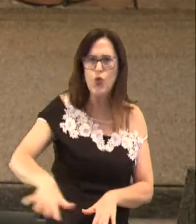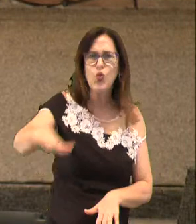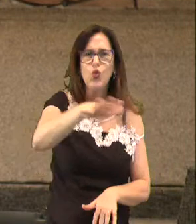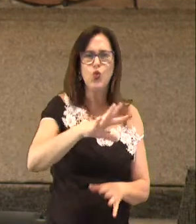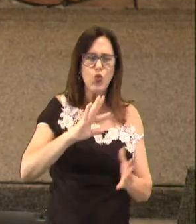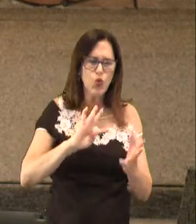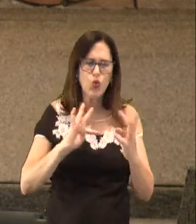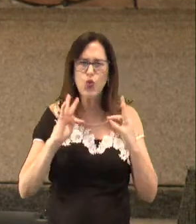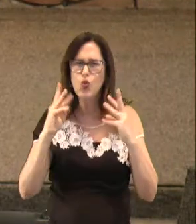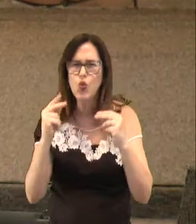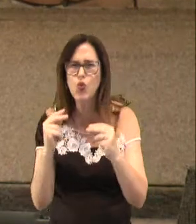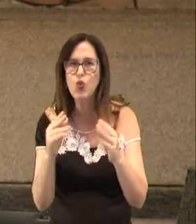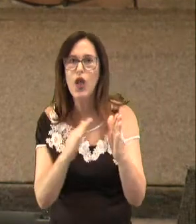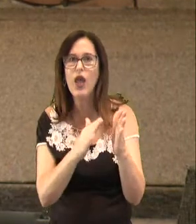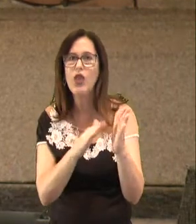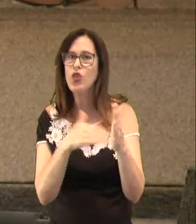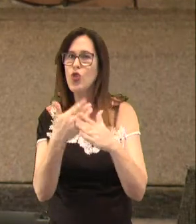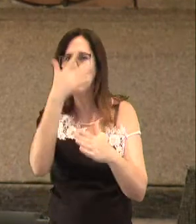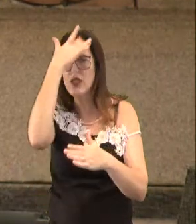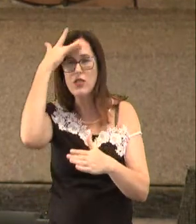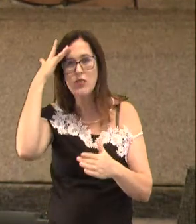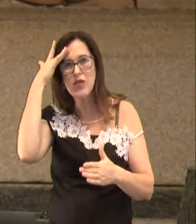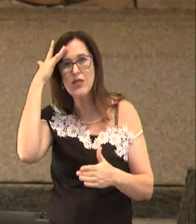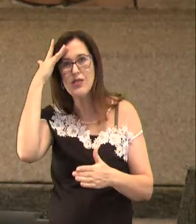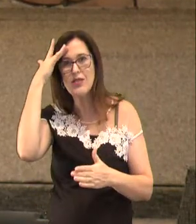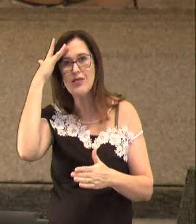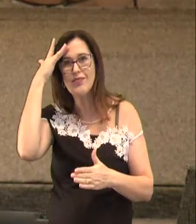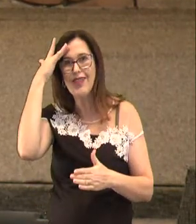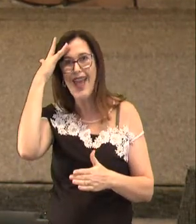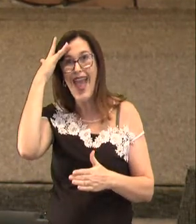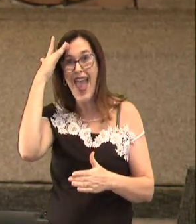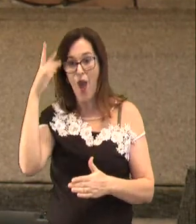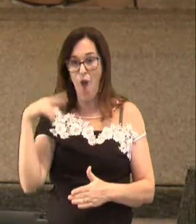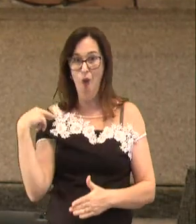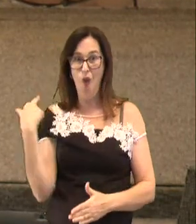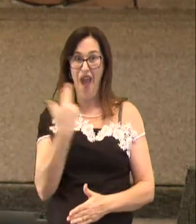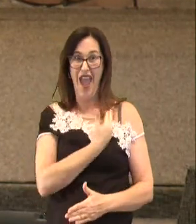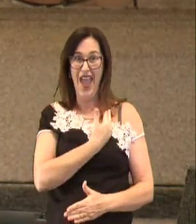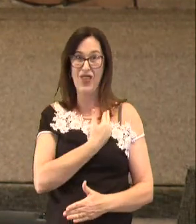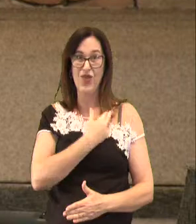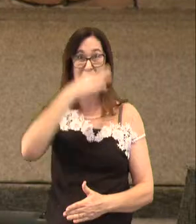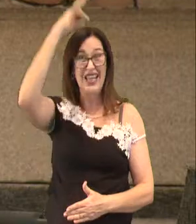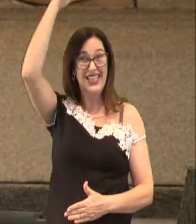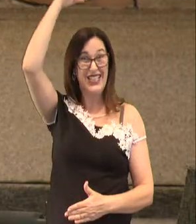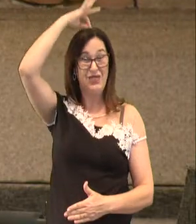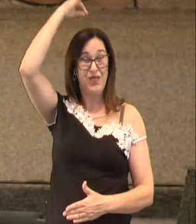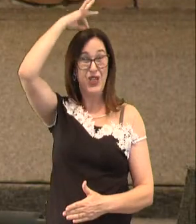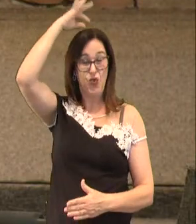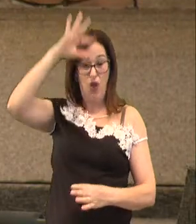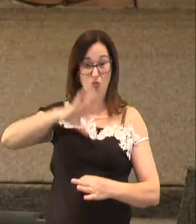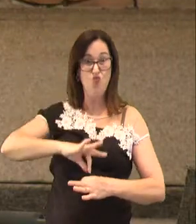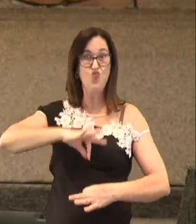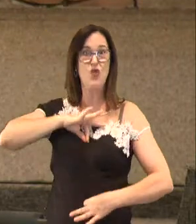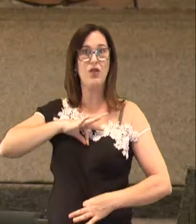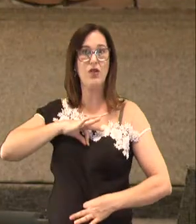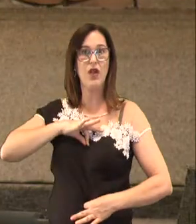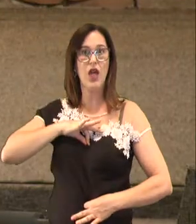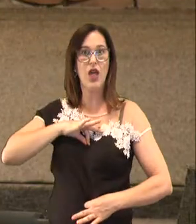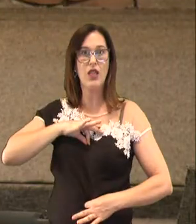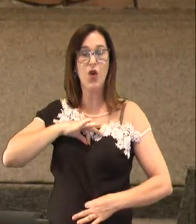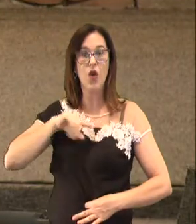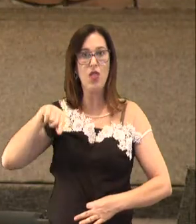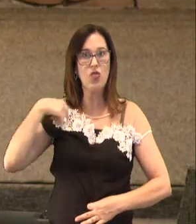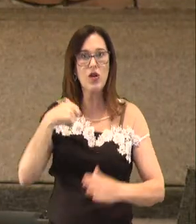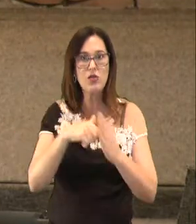todos. É o reino espiritual e eterno de Deus. Nas nossas orações, então, nós temos que reconhecer que Ele é Pai, que